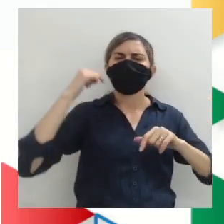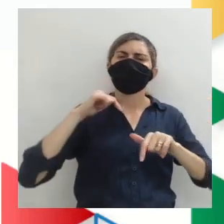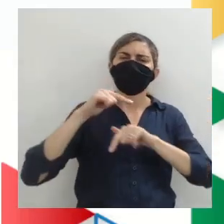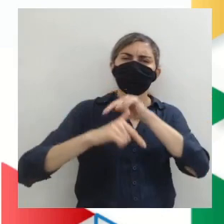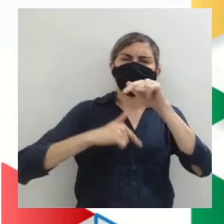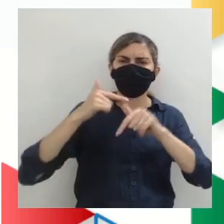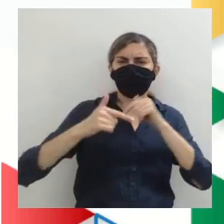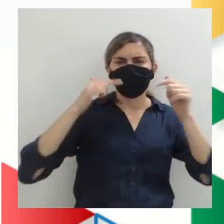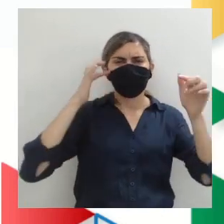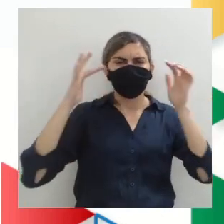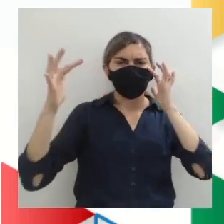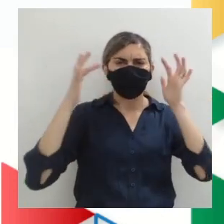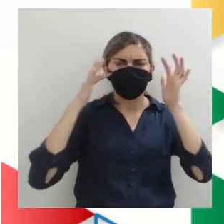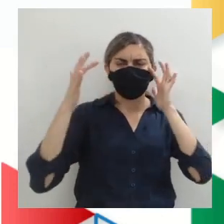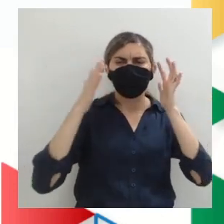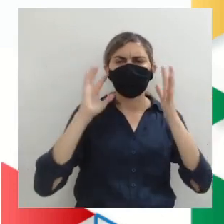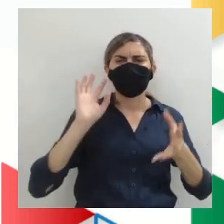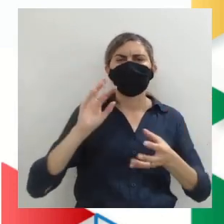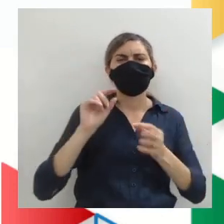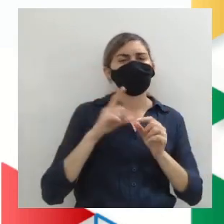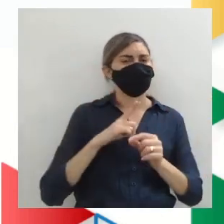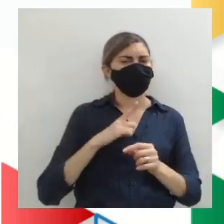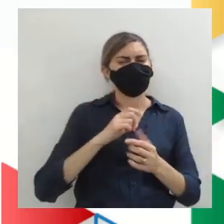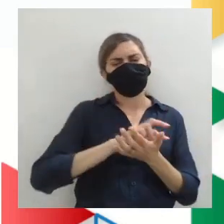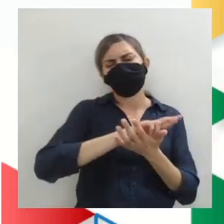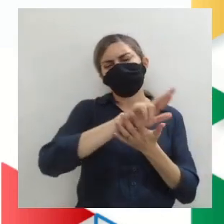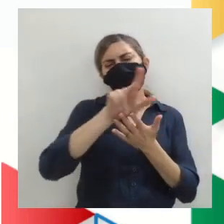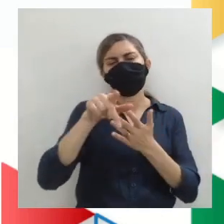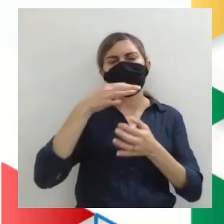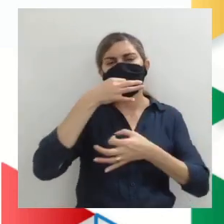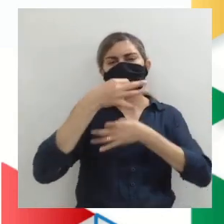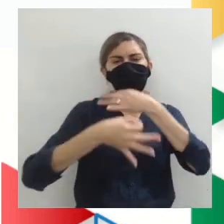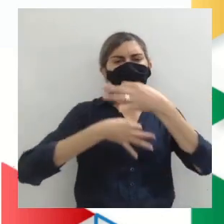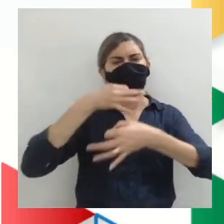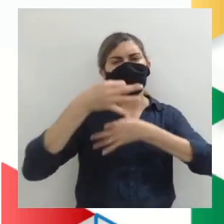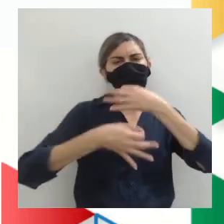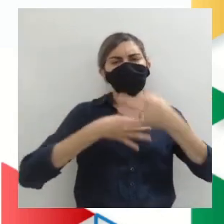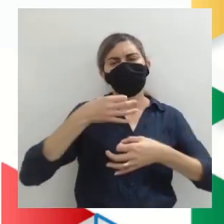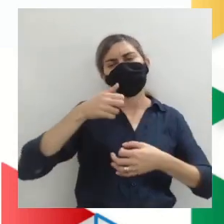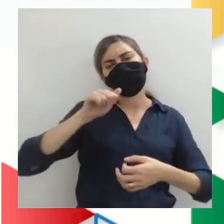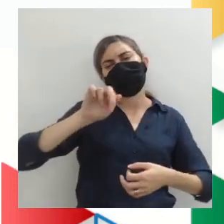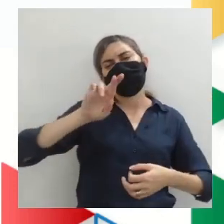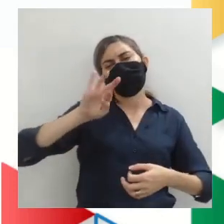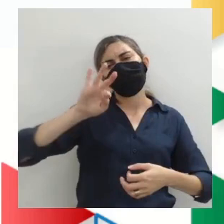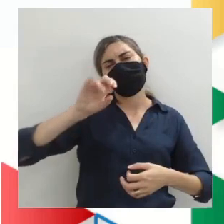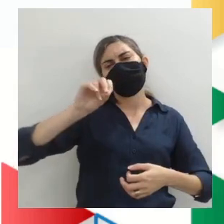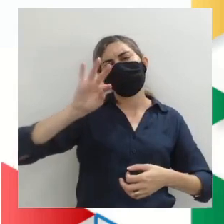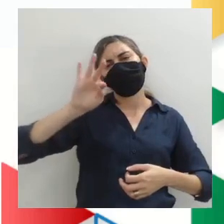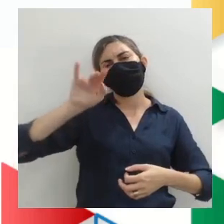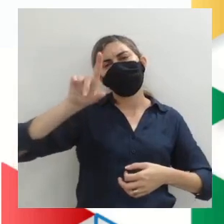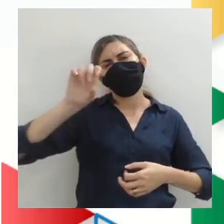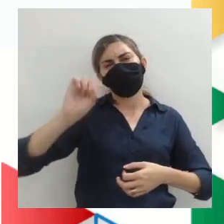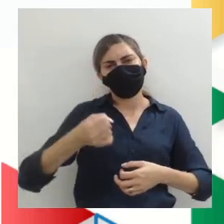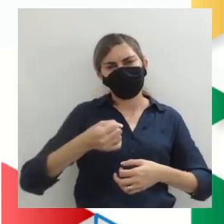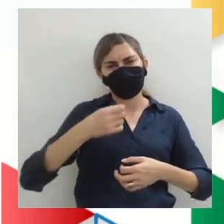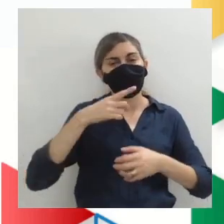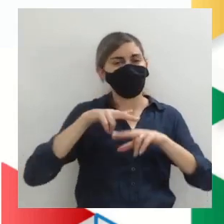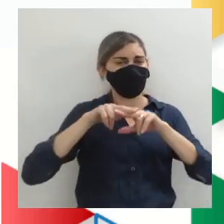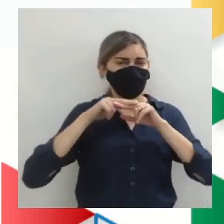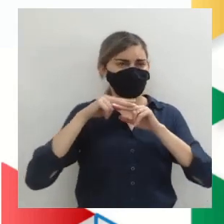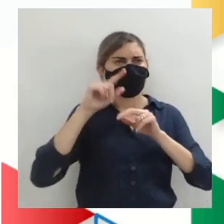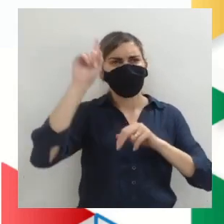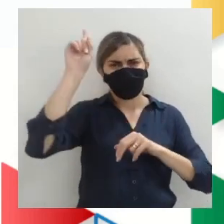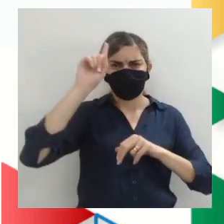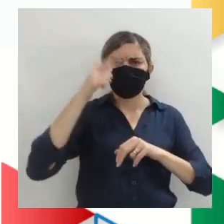trabalhos filosóficos incluem numerosos comentários sobre Aristóteles, motivo pelo qual